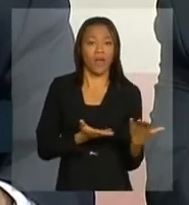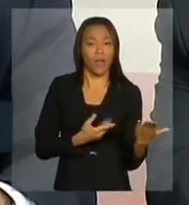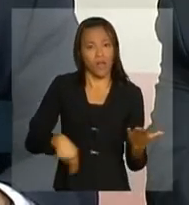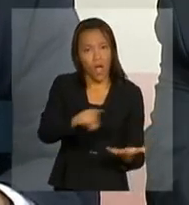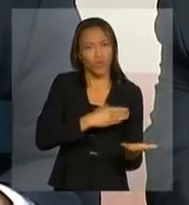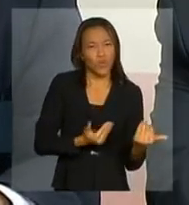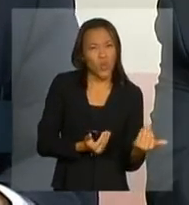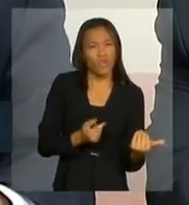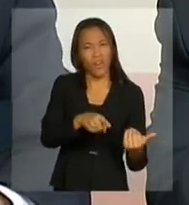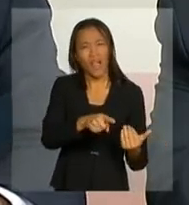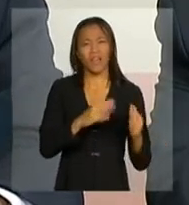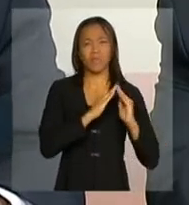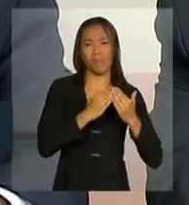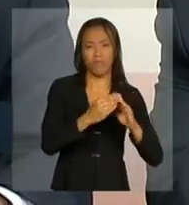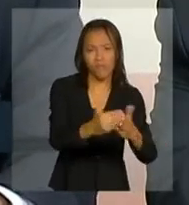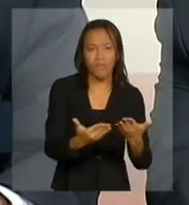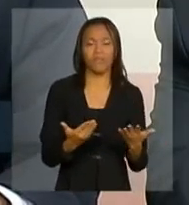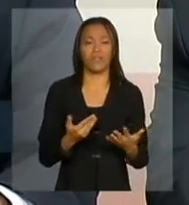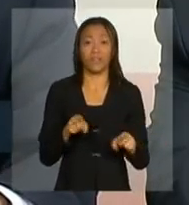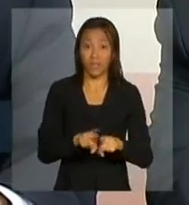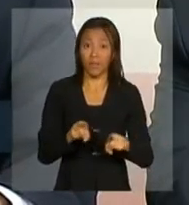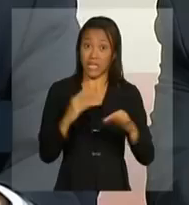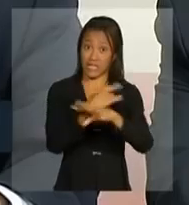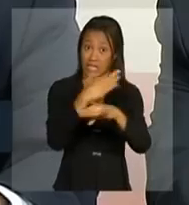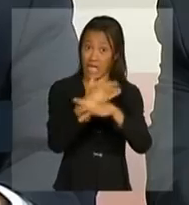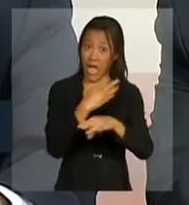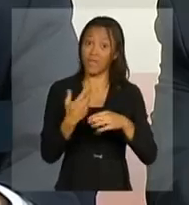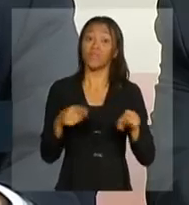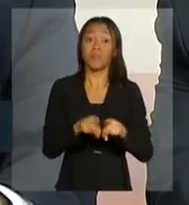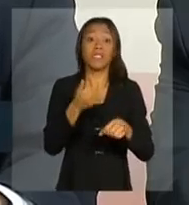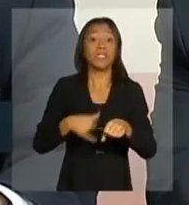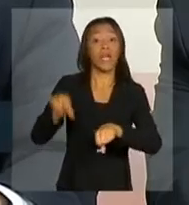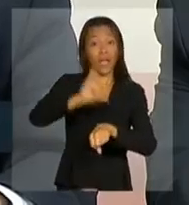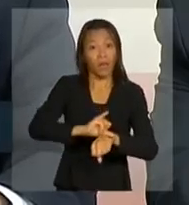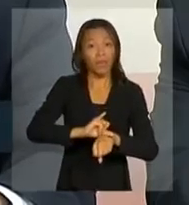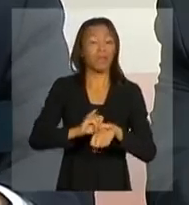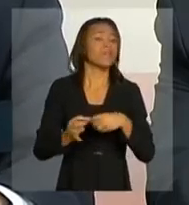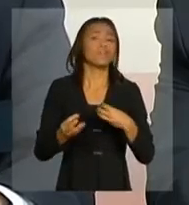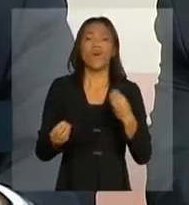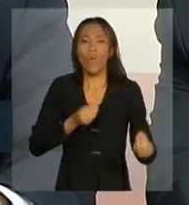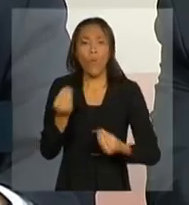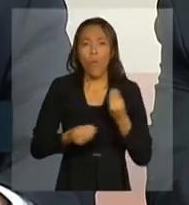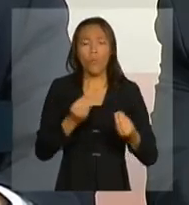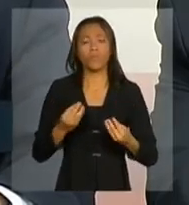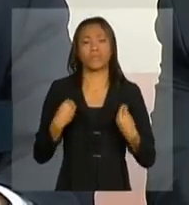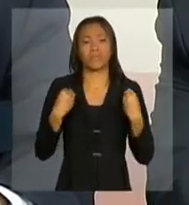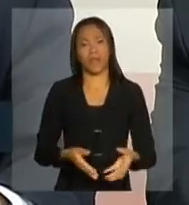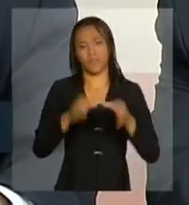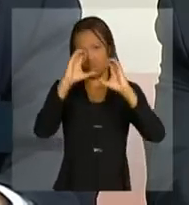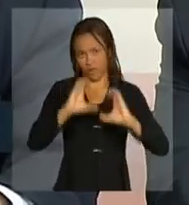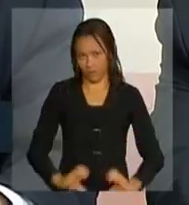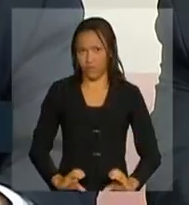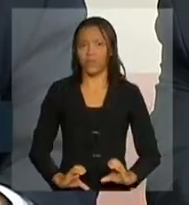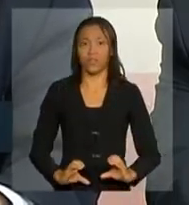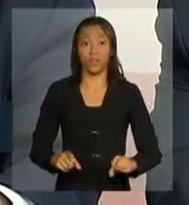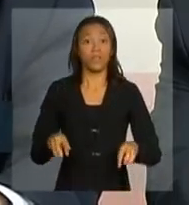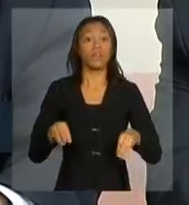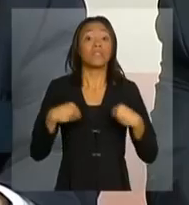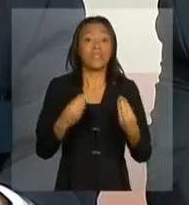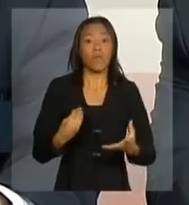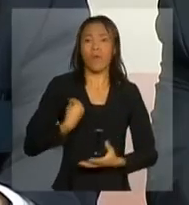na periferia e nos centros das nossas capitais e das nossas cidades, alternativas de cidadania, alternativas de